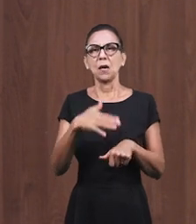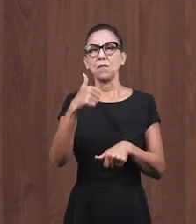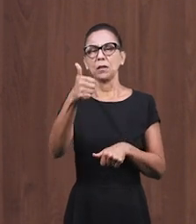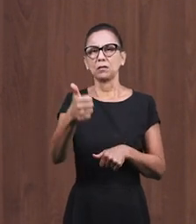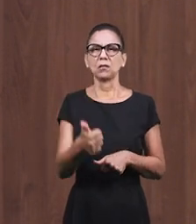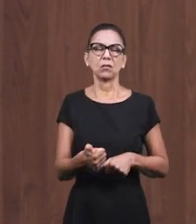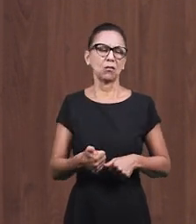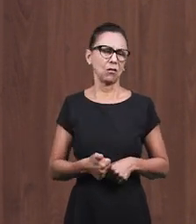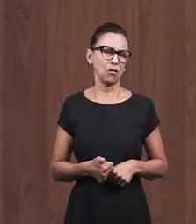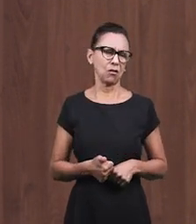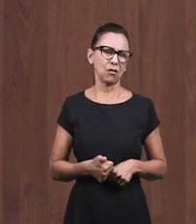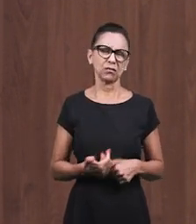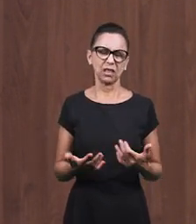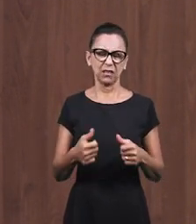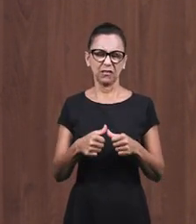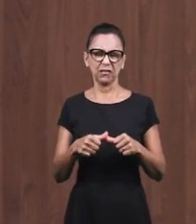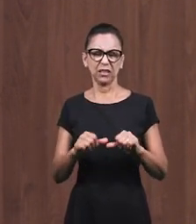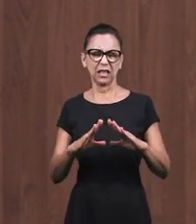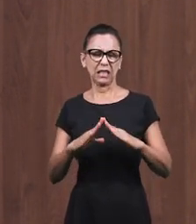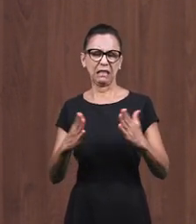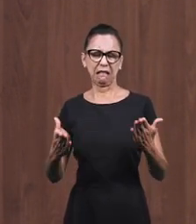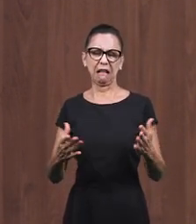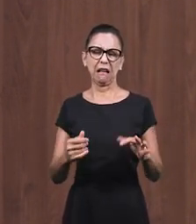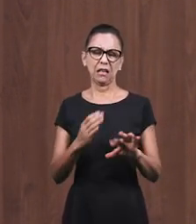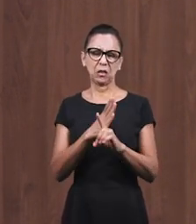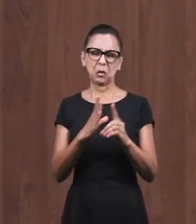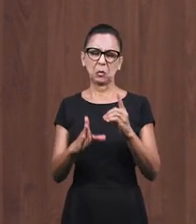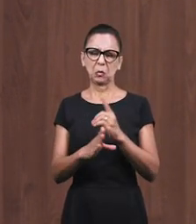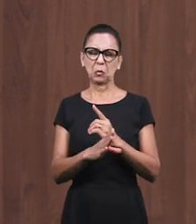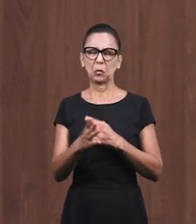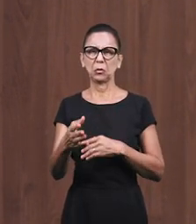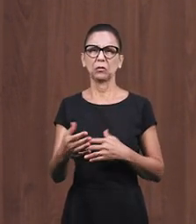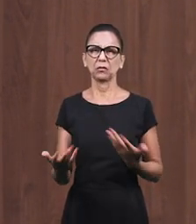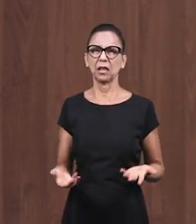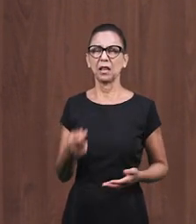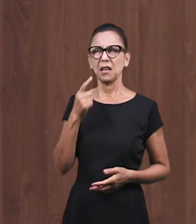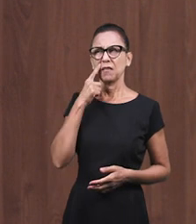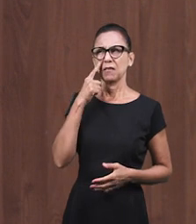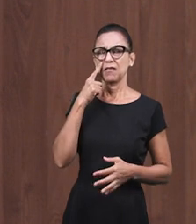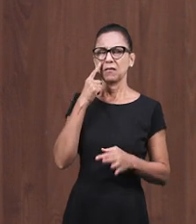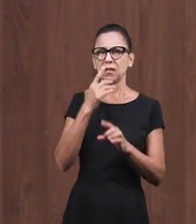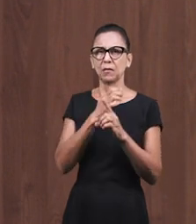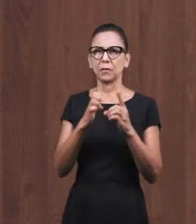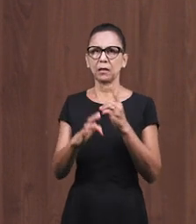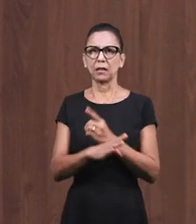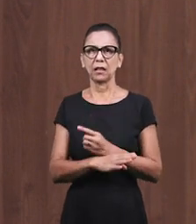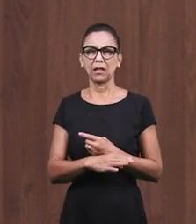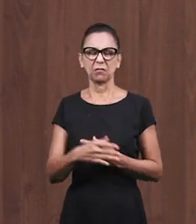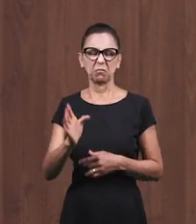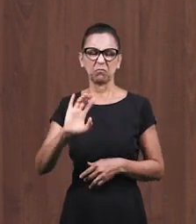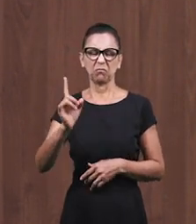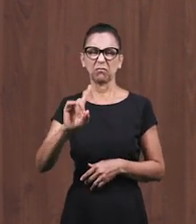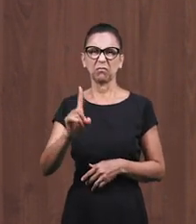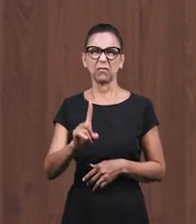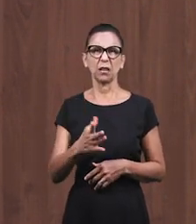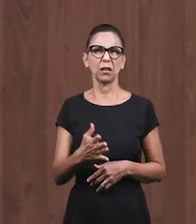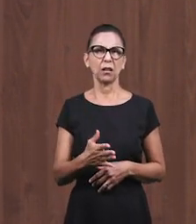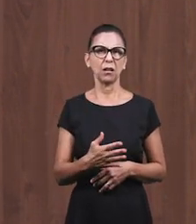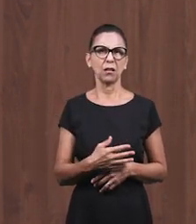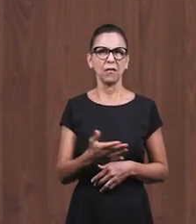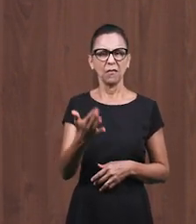agrada a Deus na internet do que você participar da EBD. É melhor você ficar com seus amigos que